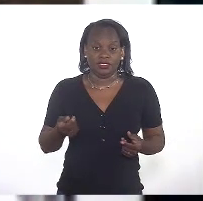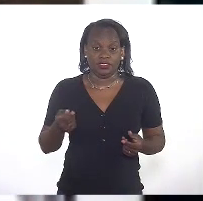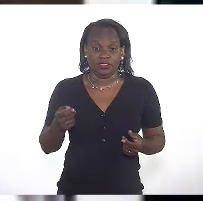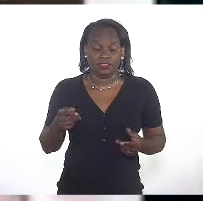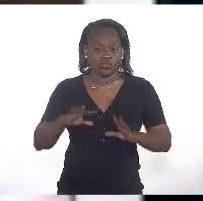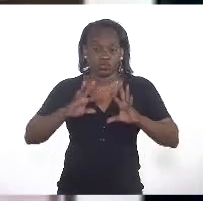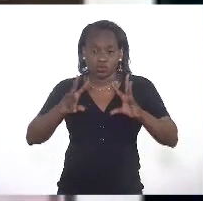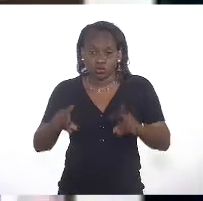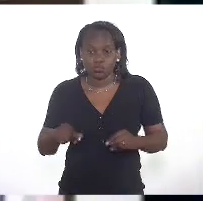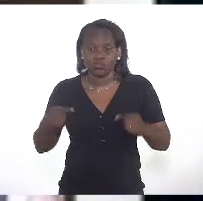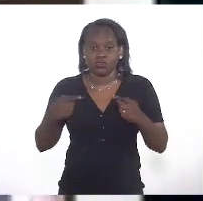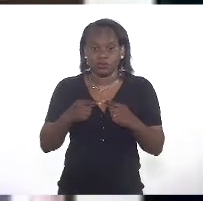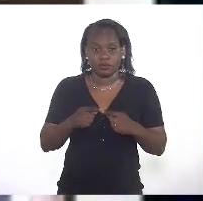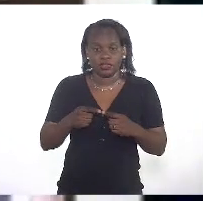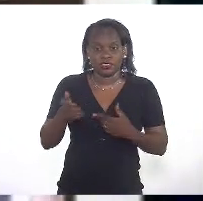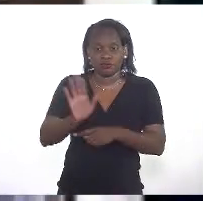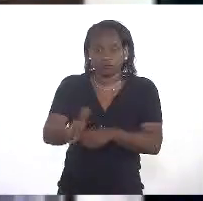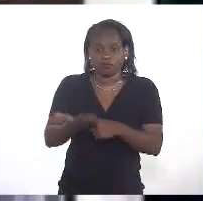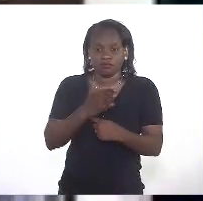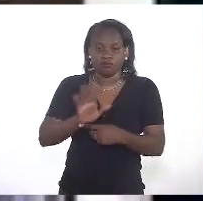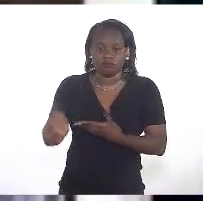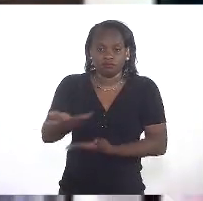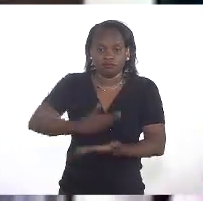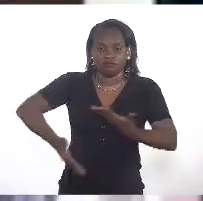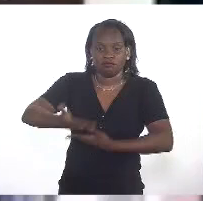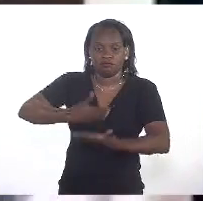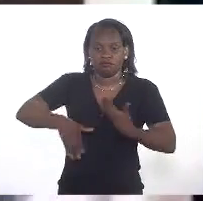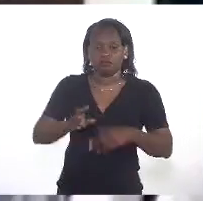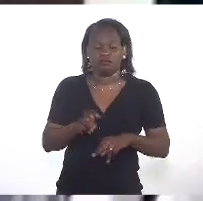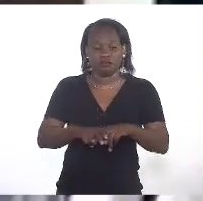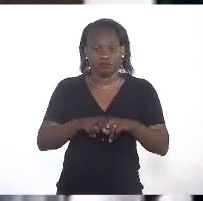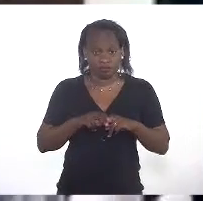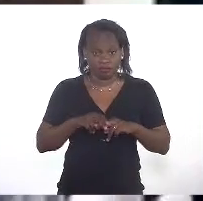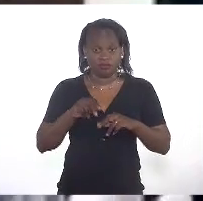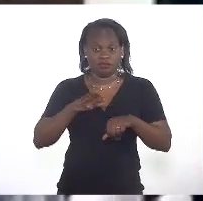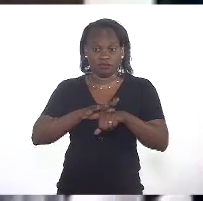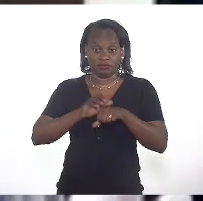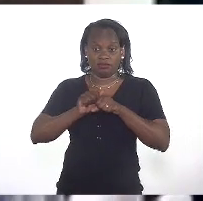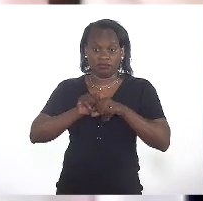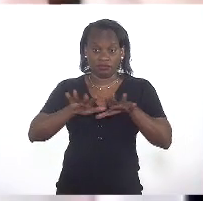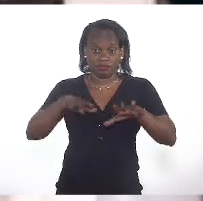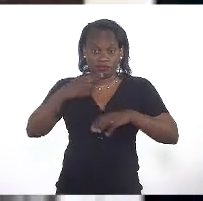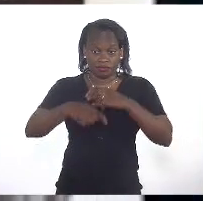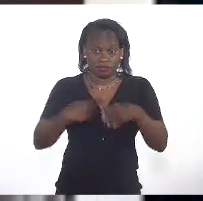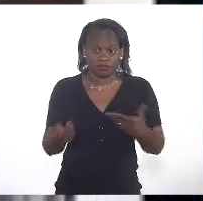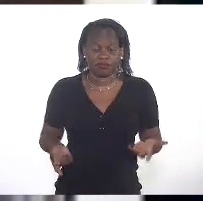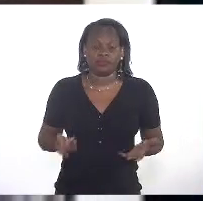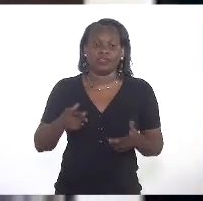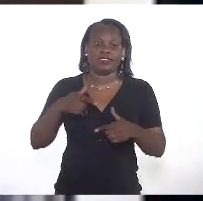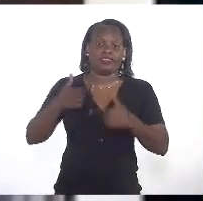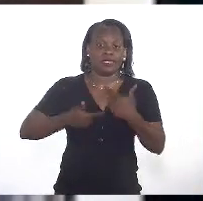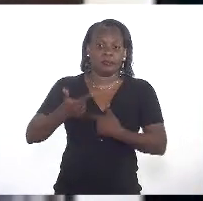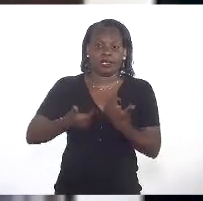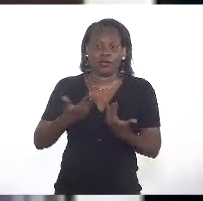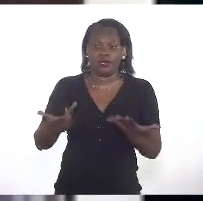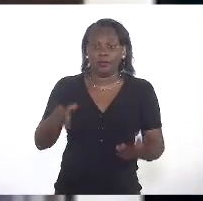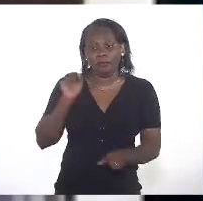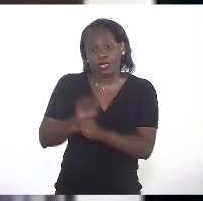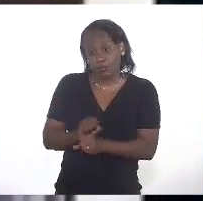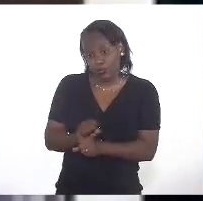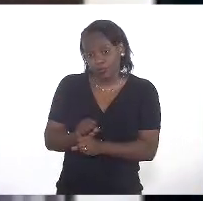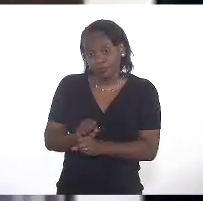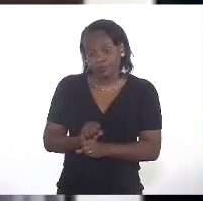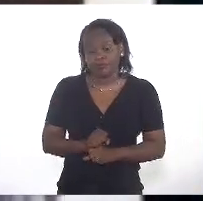e tudo isso é aglomeração. Então, por conta da pandemia, essas atividades deixaram de